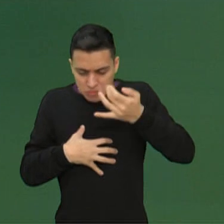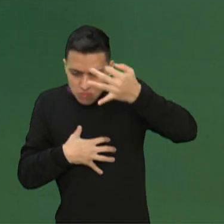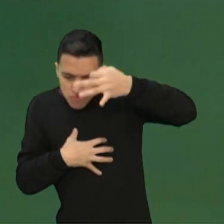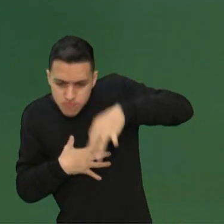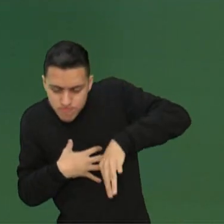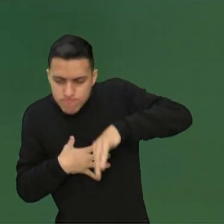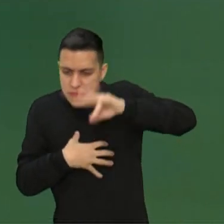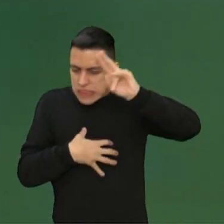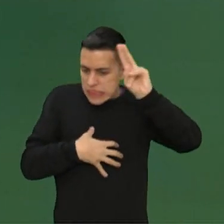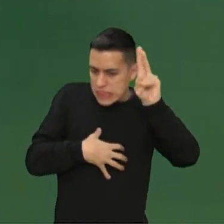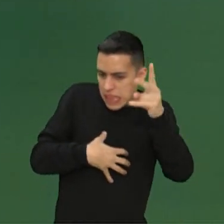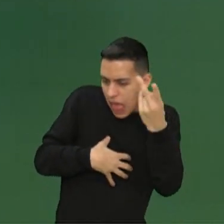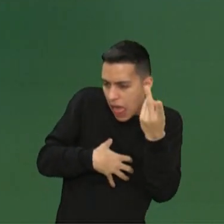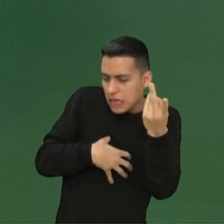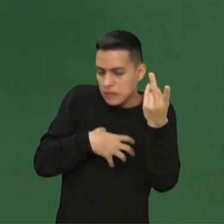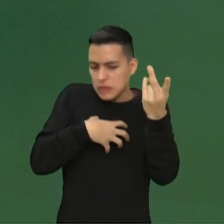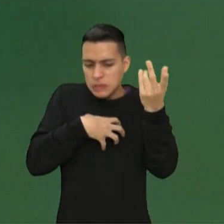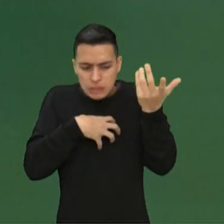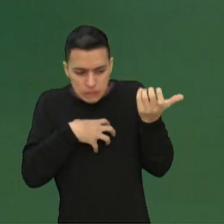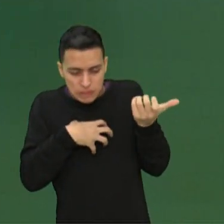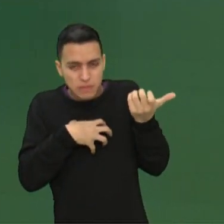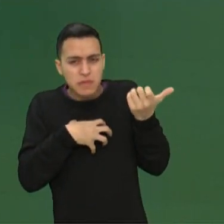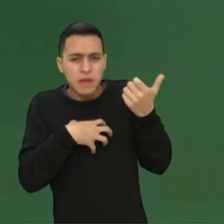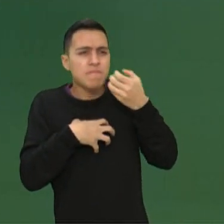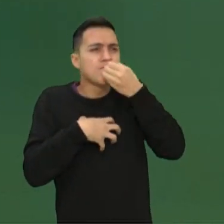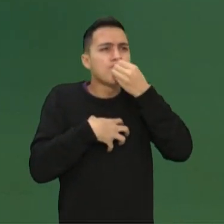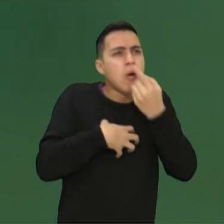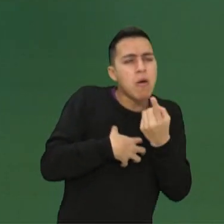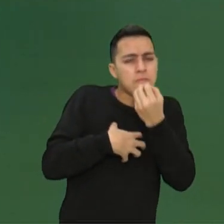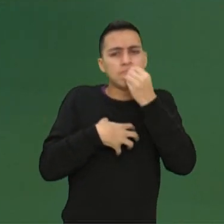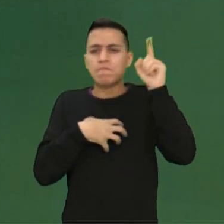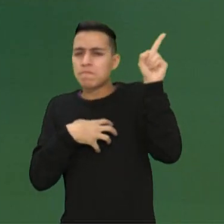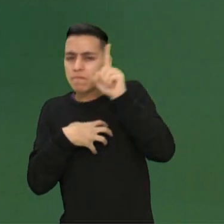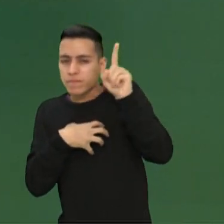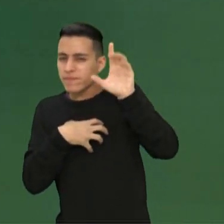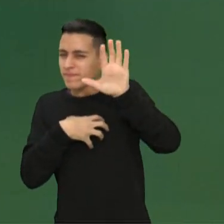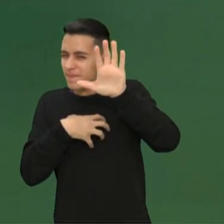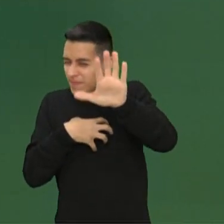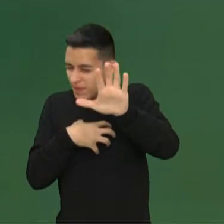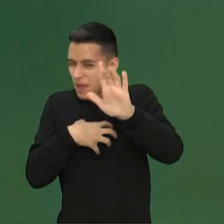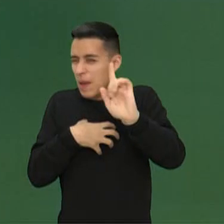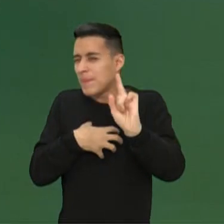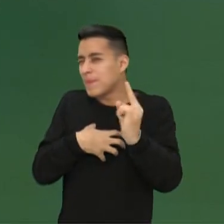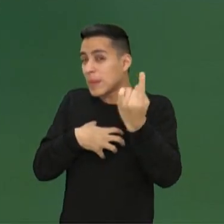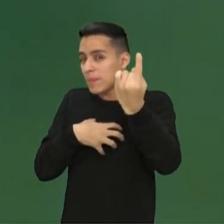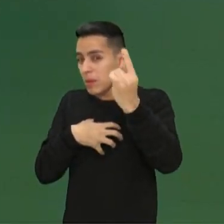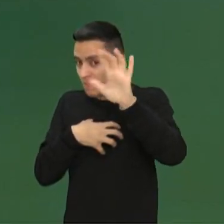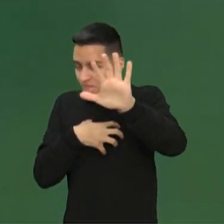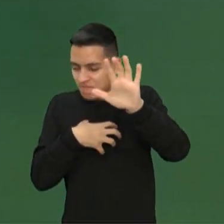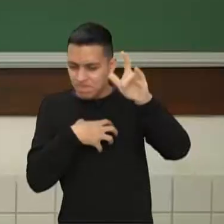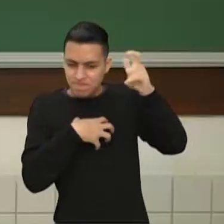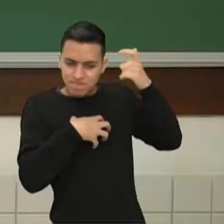não é correta, é a boa vontade ou é a má vontade? Ora, antes de agir,